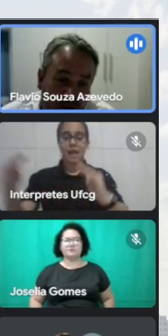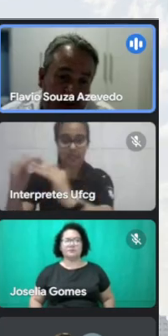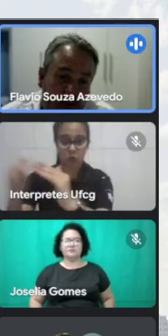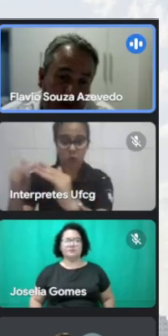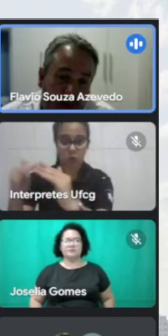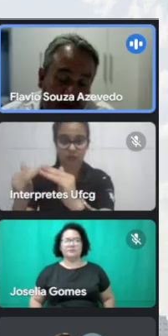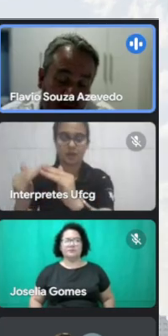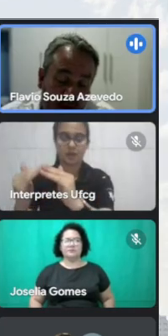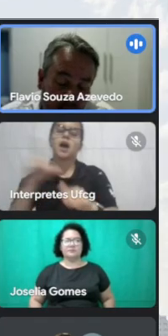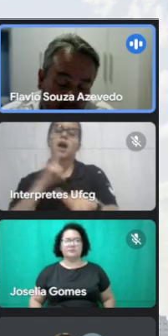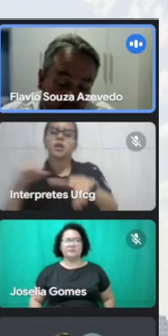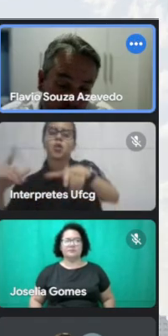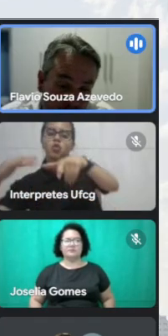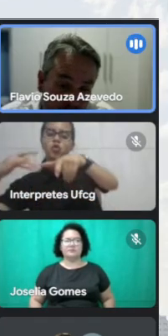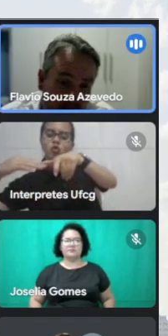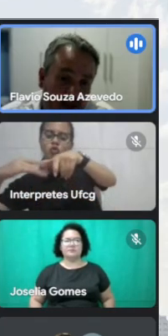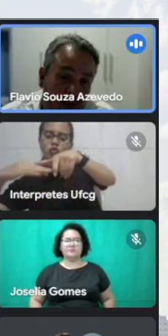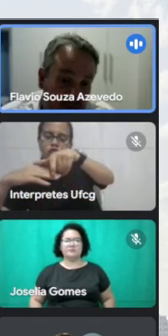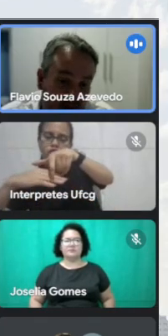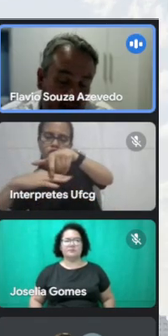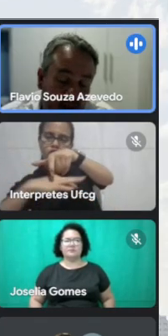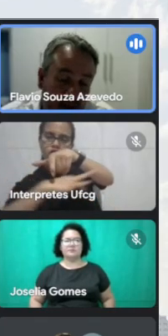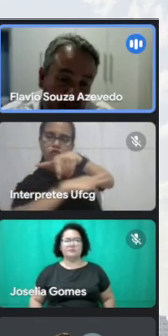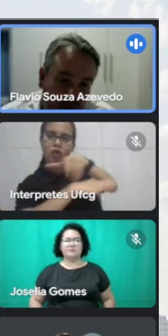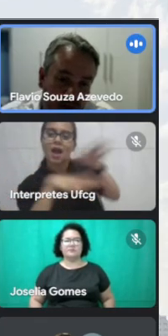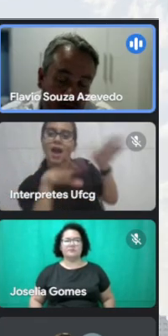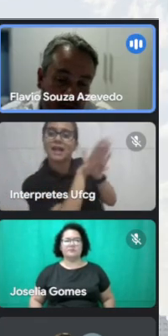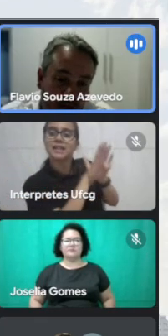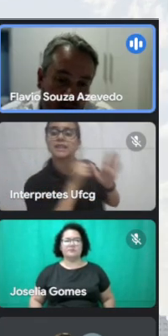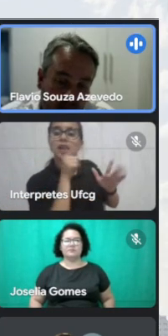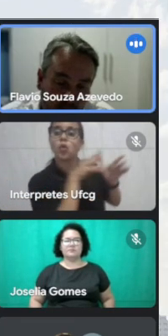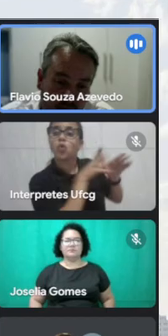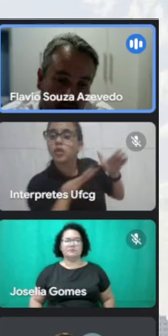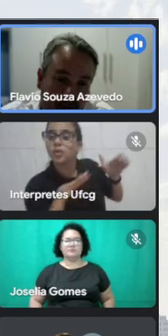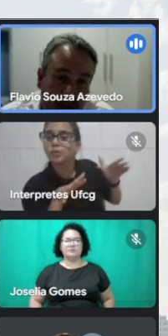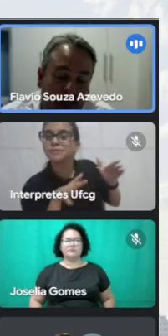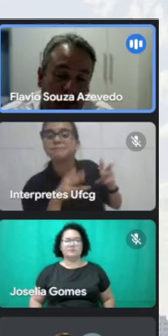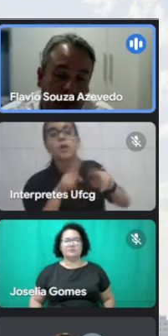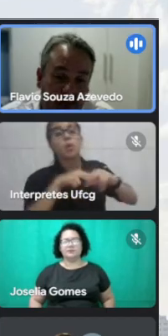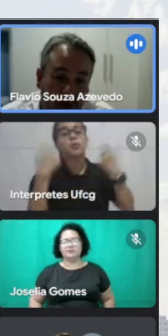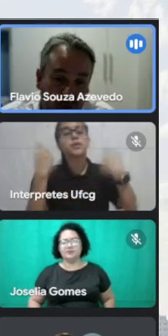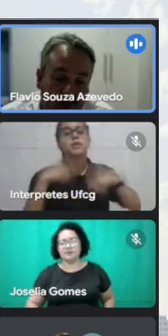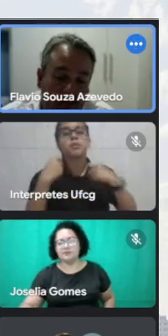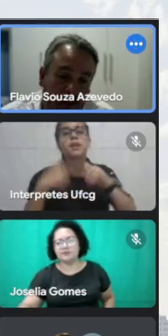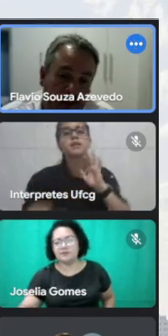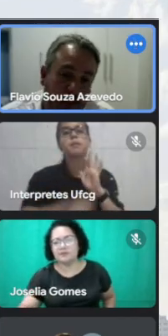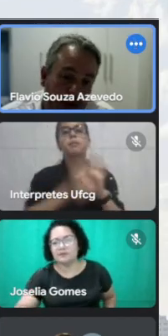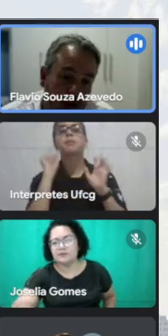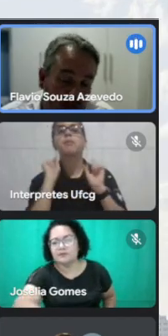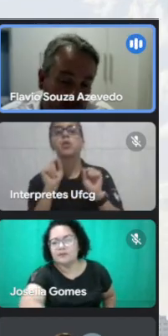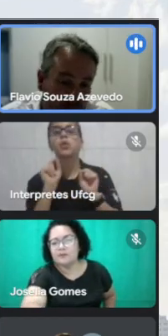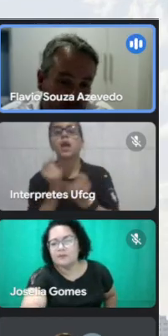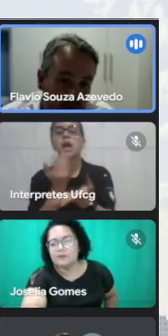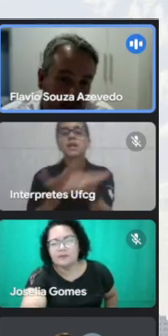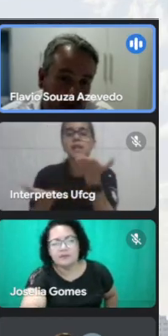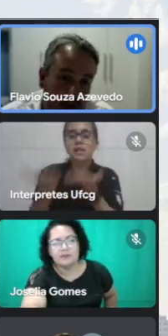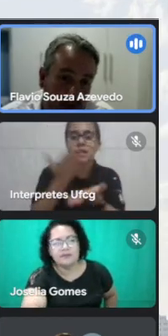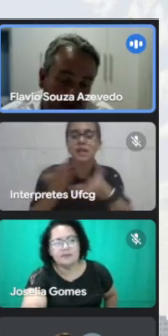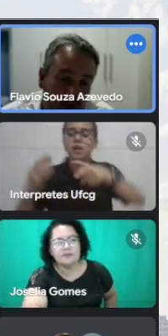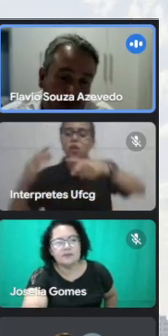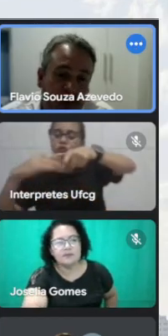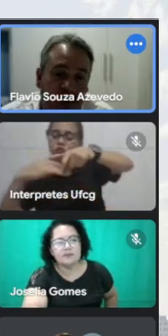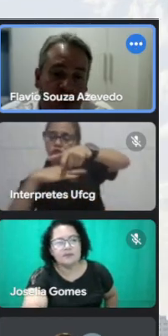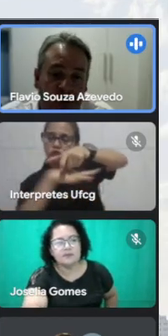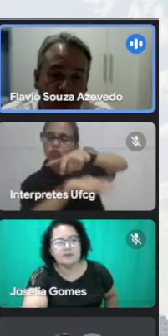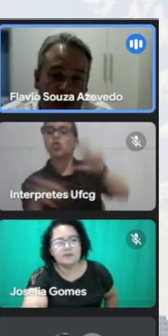de urbanização dessa comunidade e né, um sistema de coleta de tratamento de esgoto, né, para não depositar nos